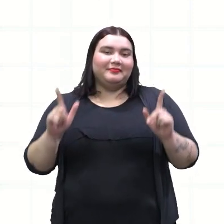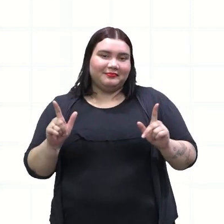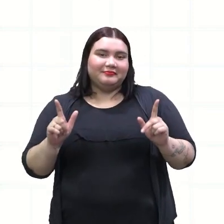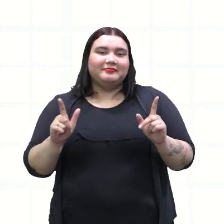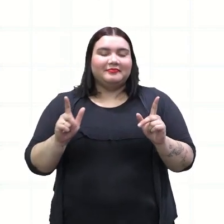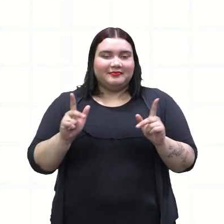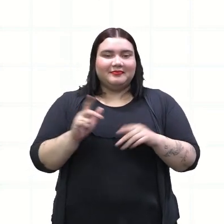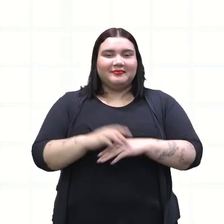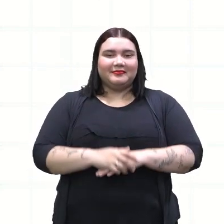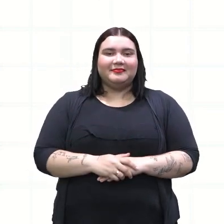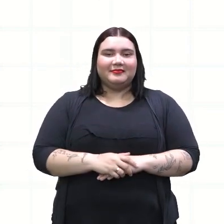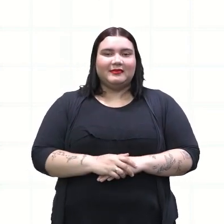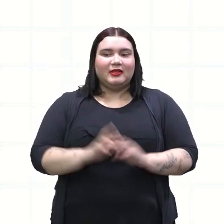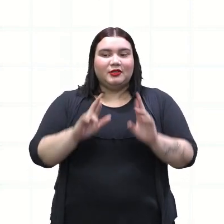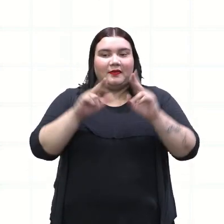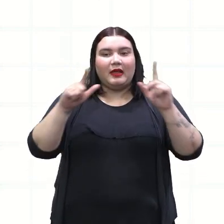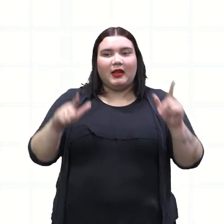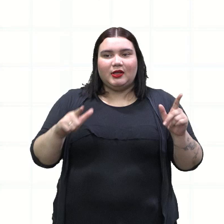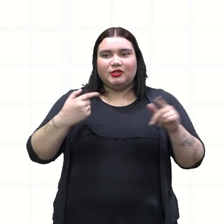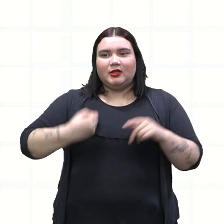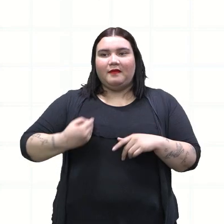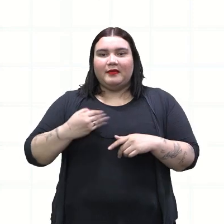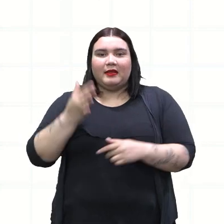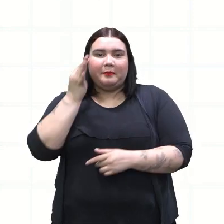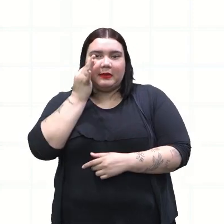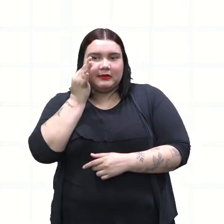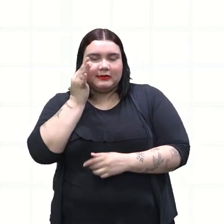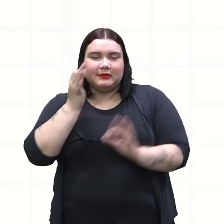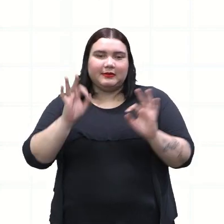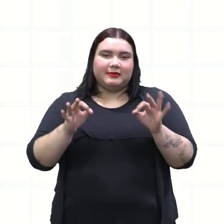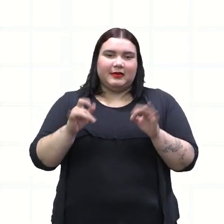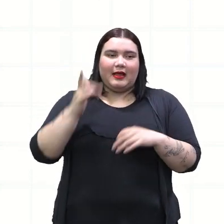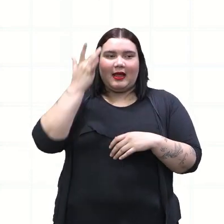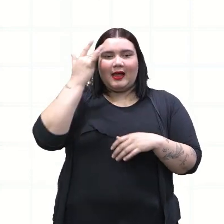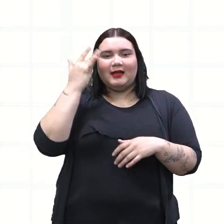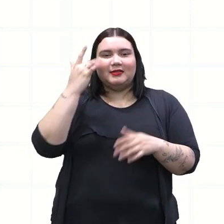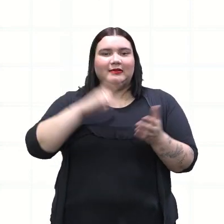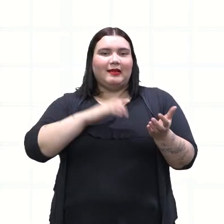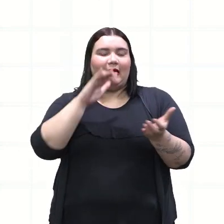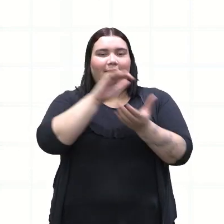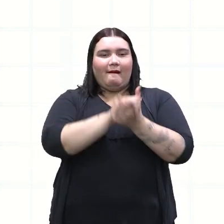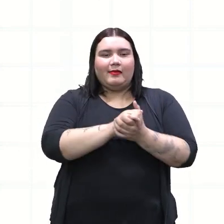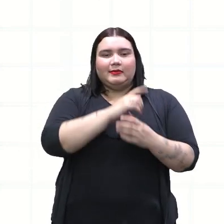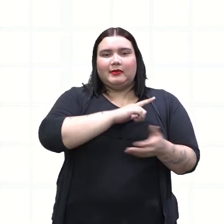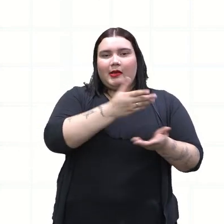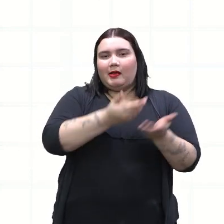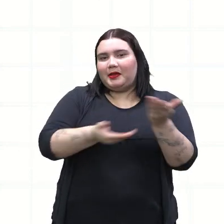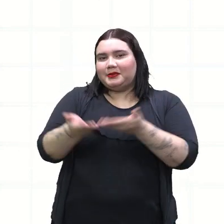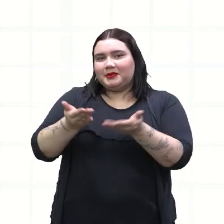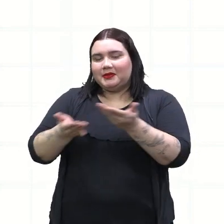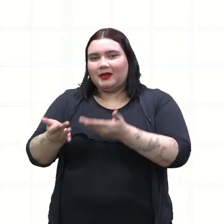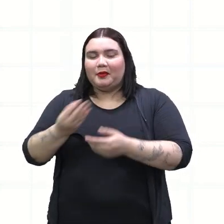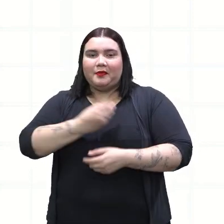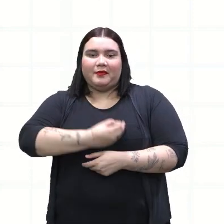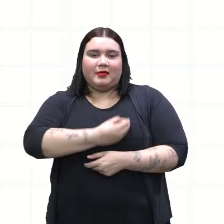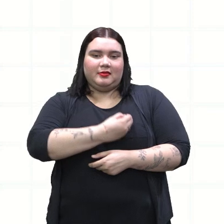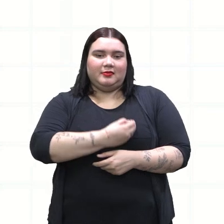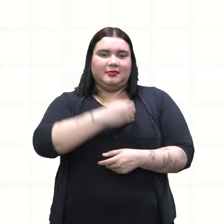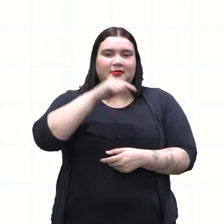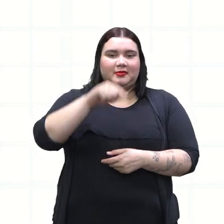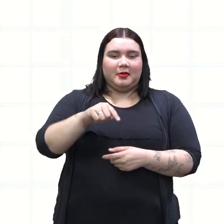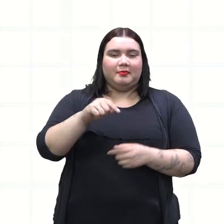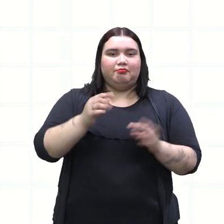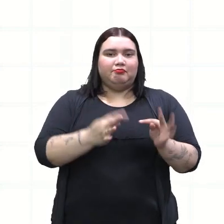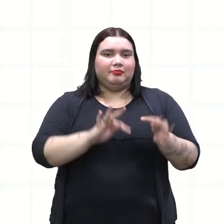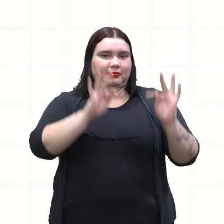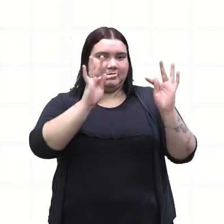diferente, né? Diferente da realidade. Então, ele acha que está ali casando, tem um relacionamento, e ele vive ali com aquele